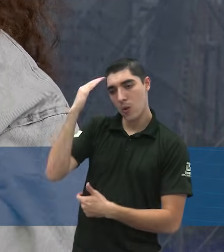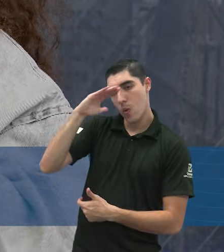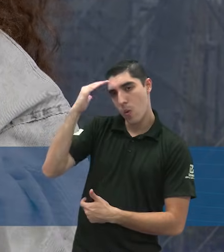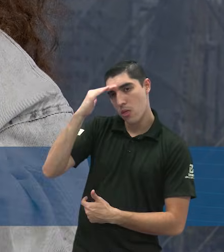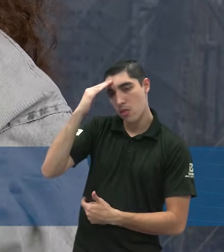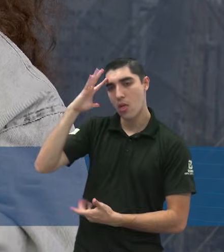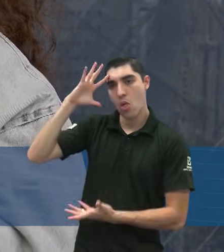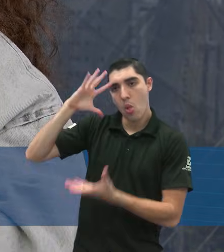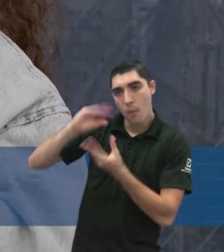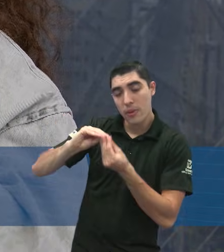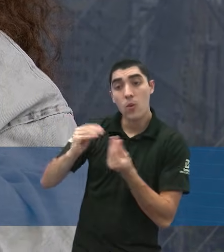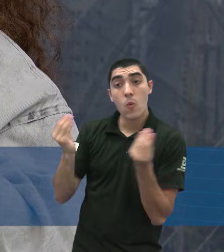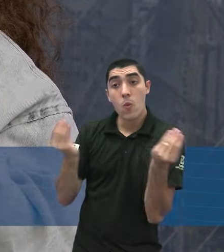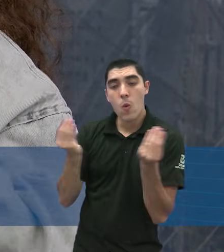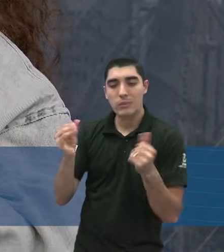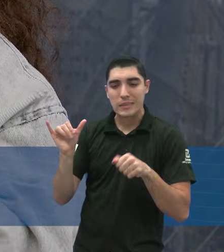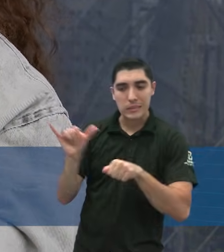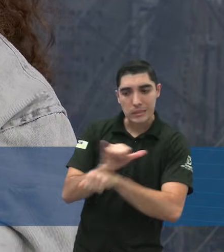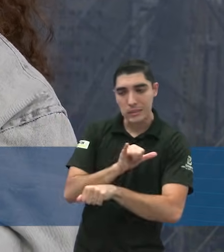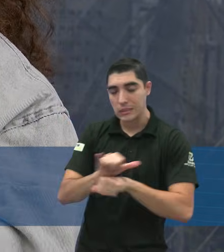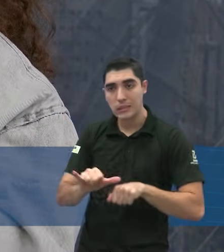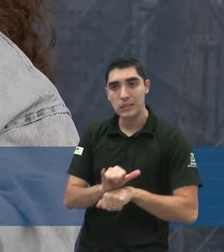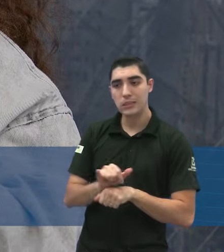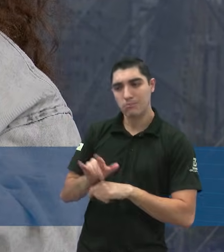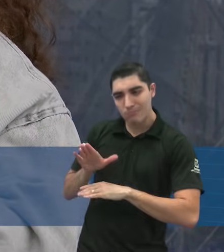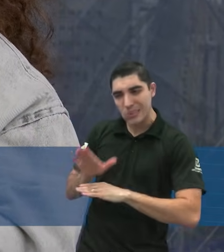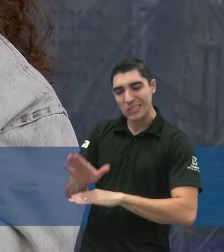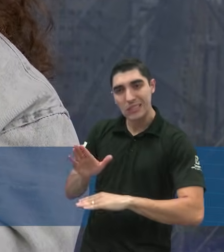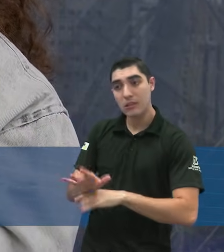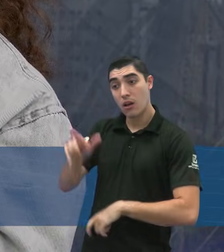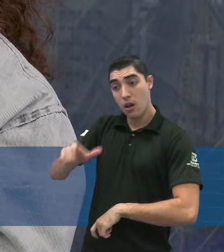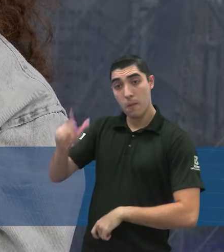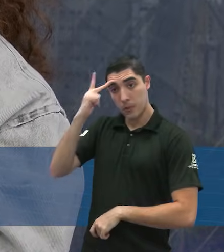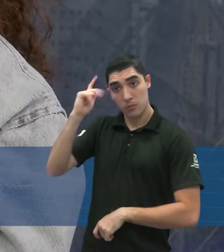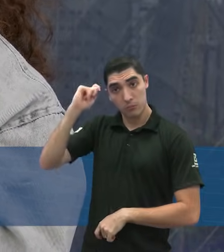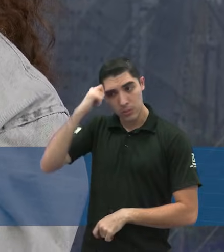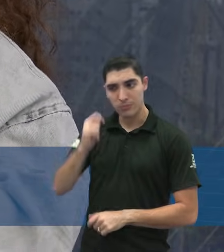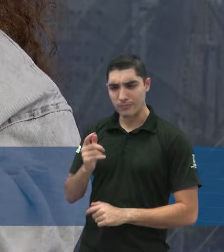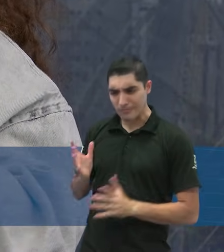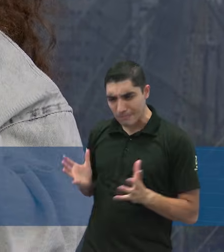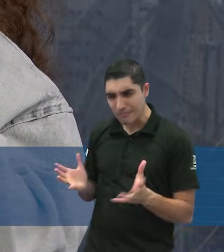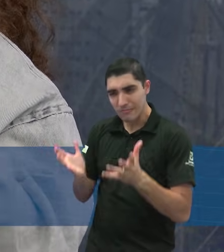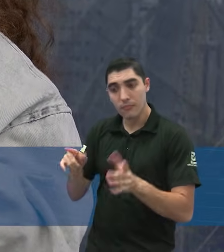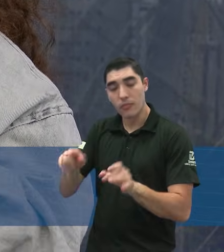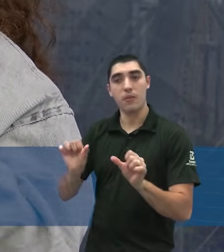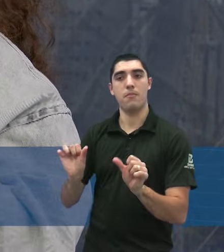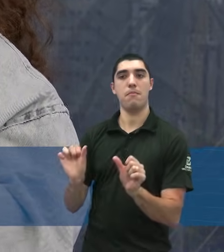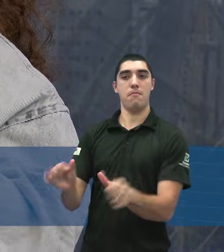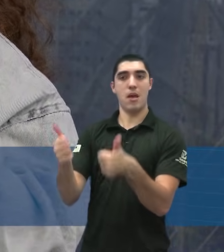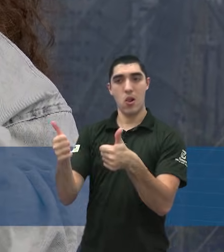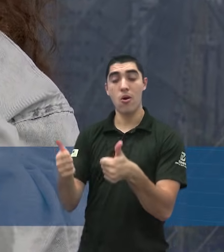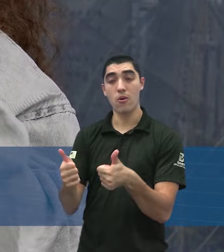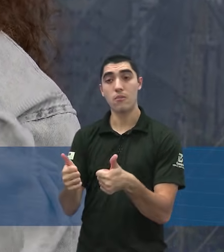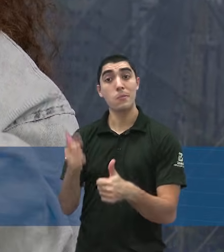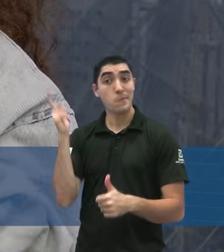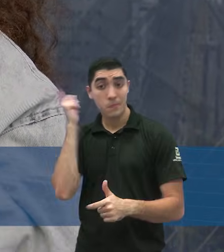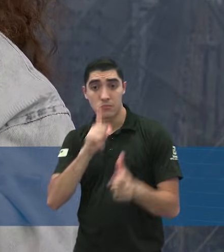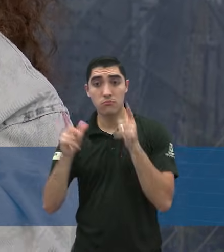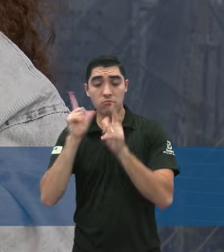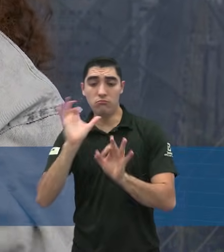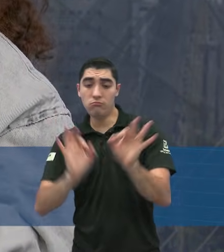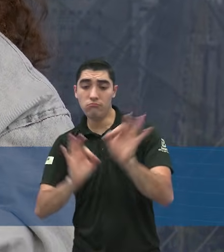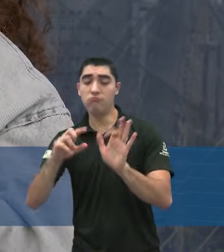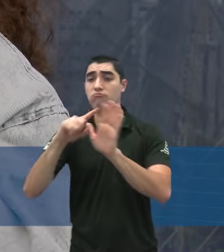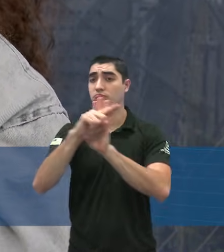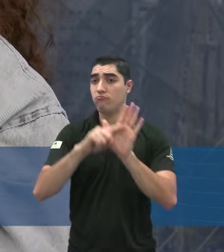também de que forma a gente vai melhorar o ambiente que aquelas pessoas negras vão fazer essa pesquisa para trazer pesquisas tão relevantes